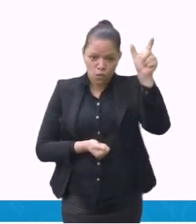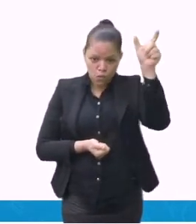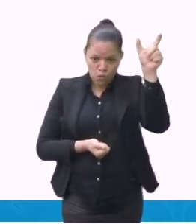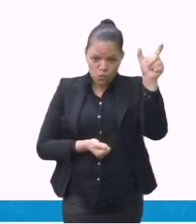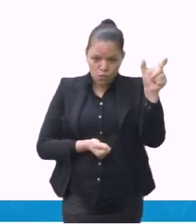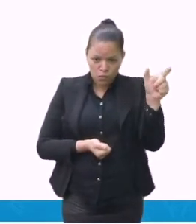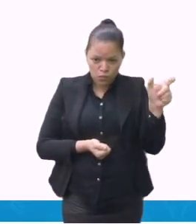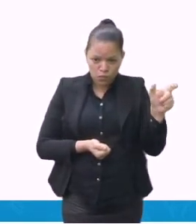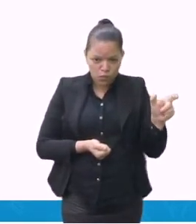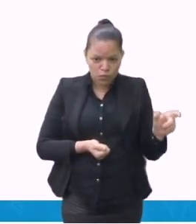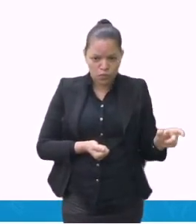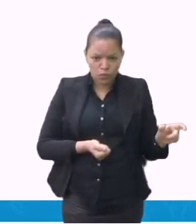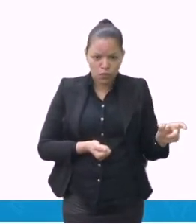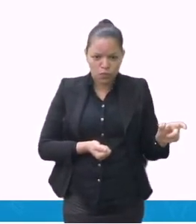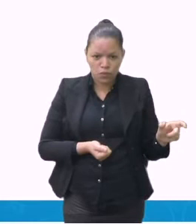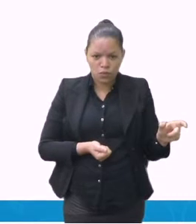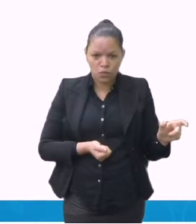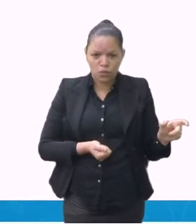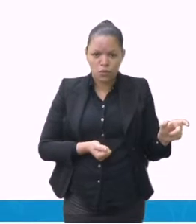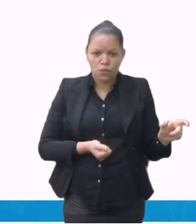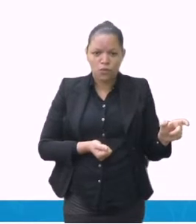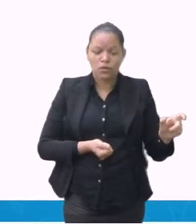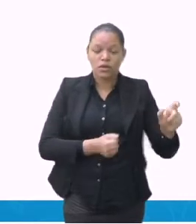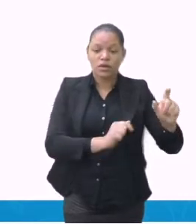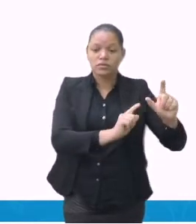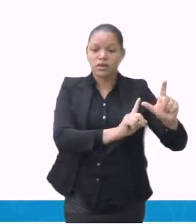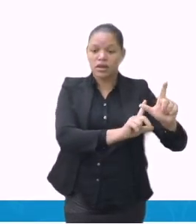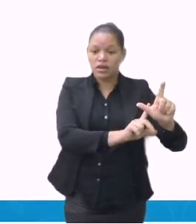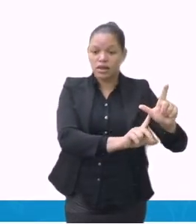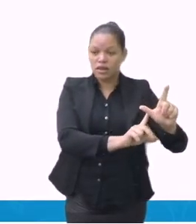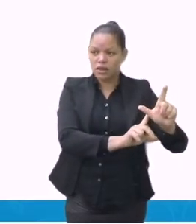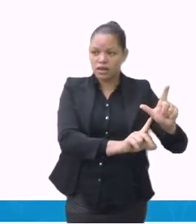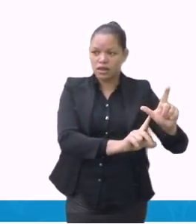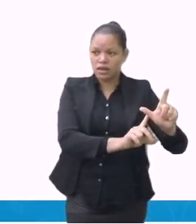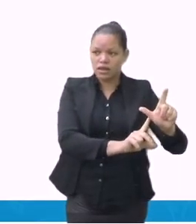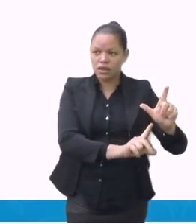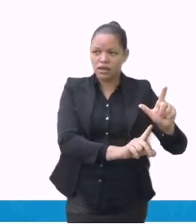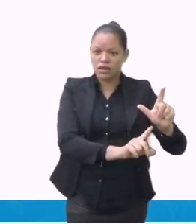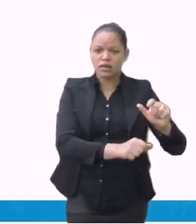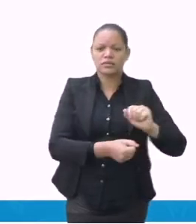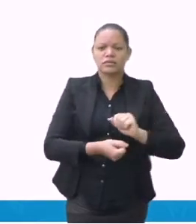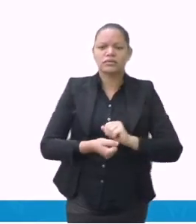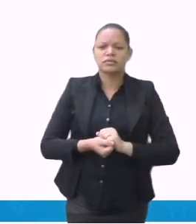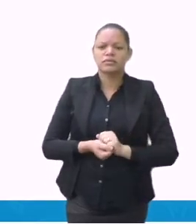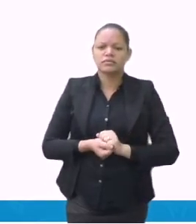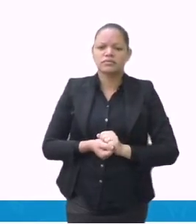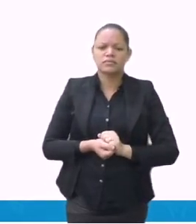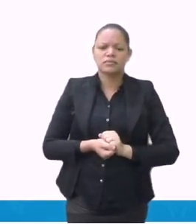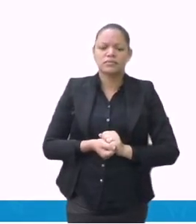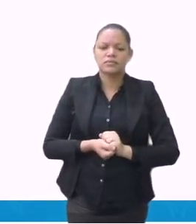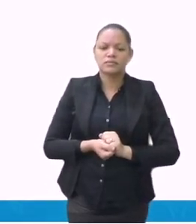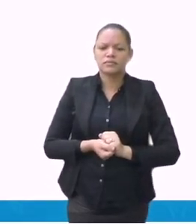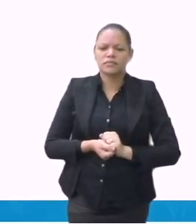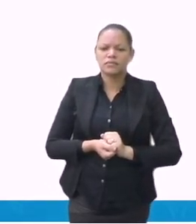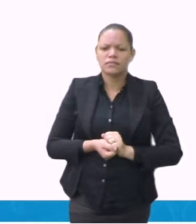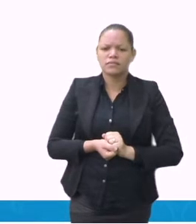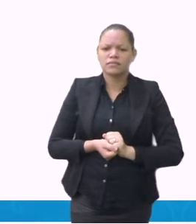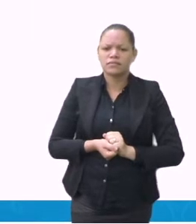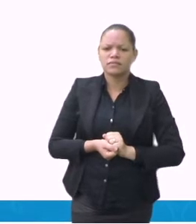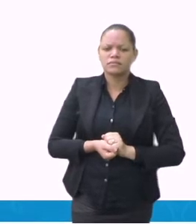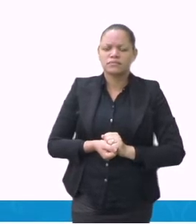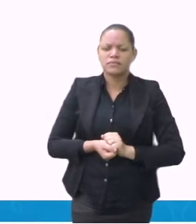ó, coluna A, coluna B, coluna C e assim por diante. Essas são as